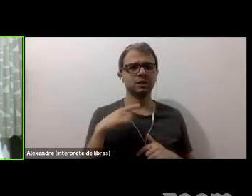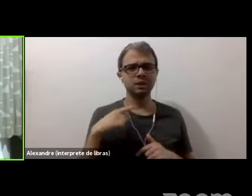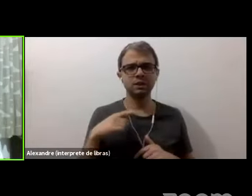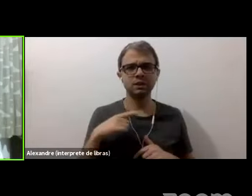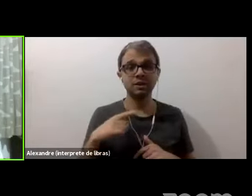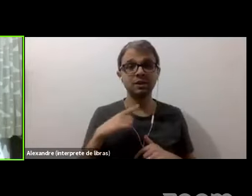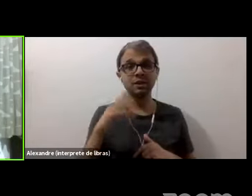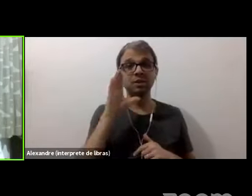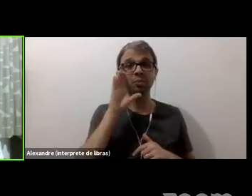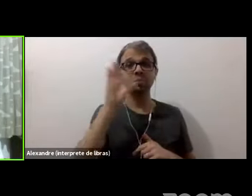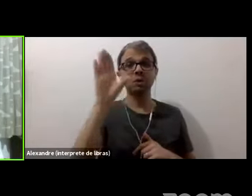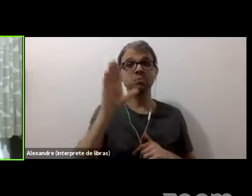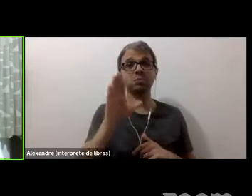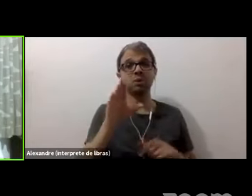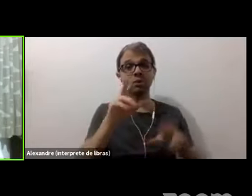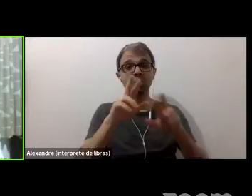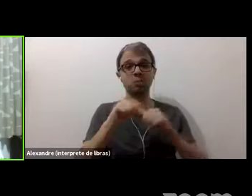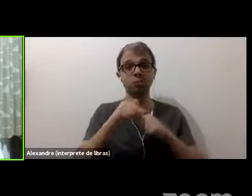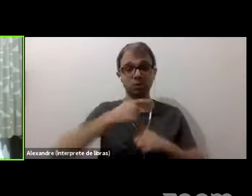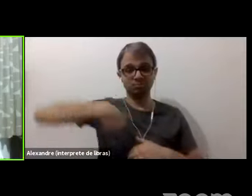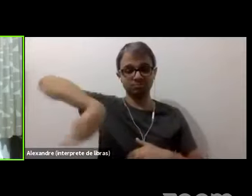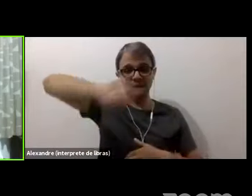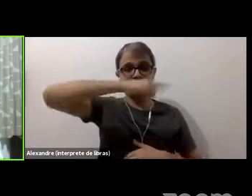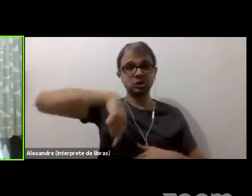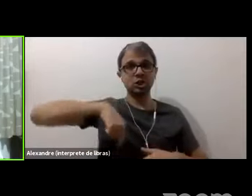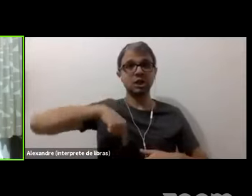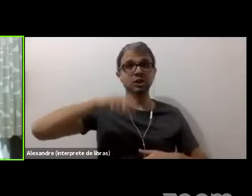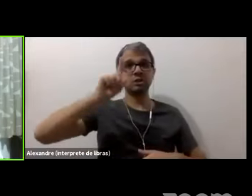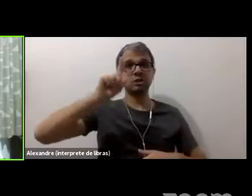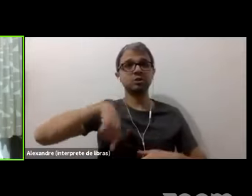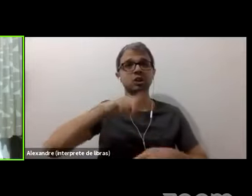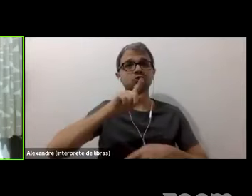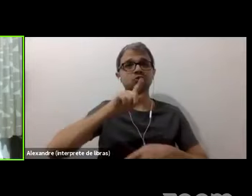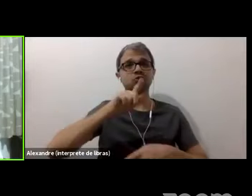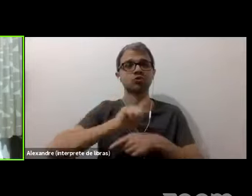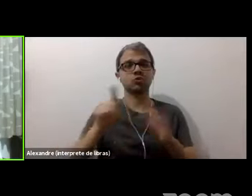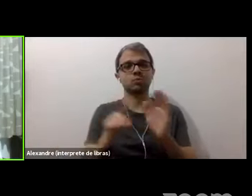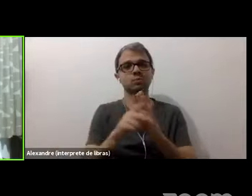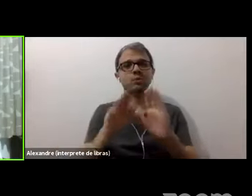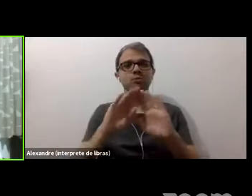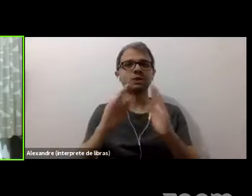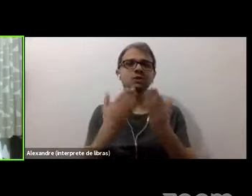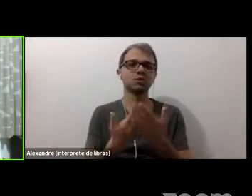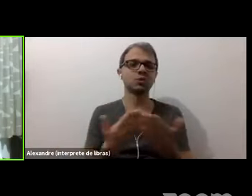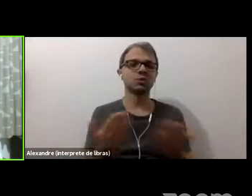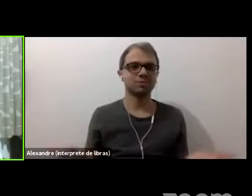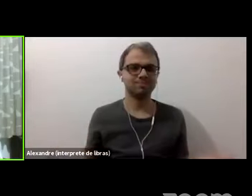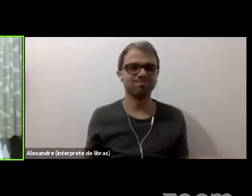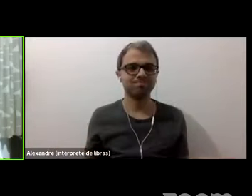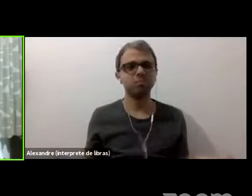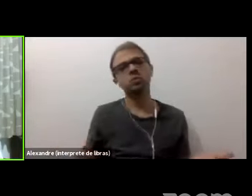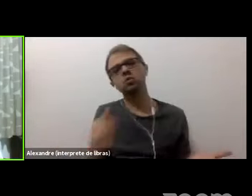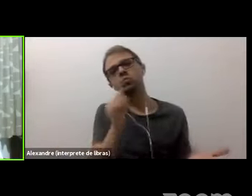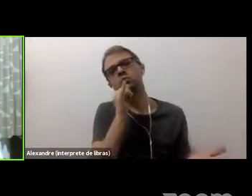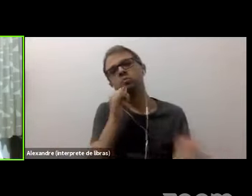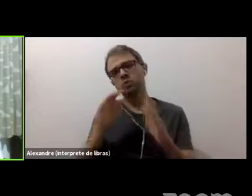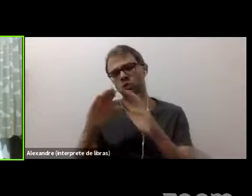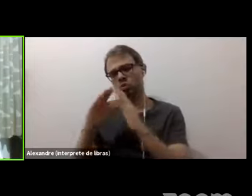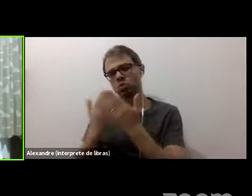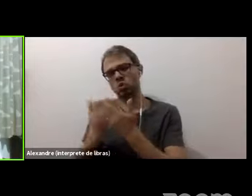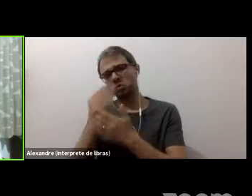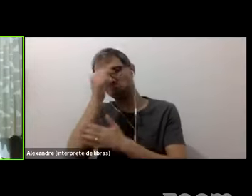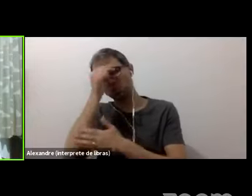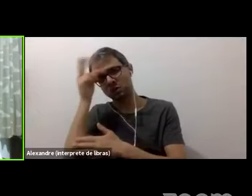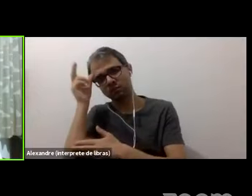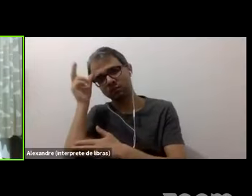gestores escolares. E aí, desse espaço, que é o espaço da escola pública, especificamente na Prefeitura Municipal de São